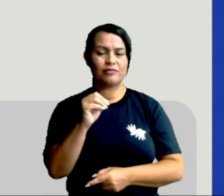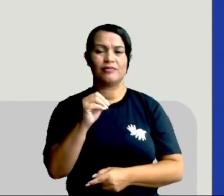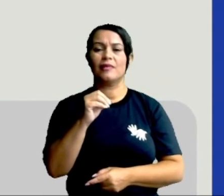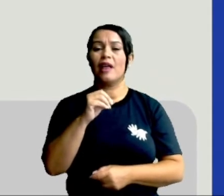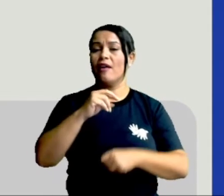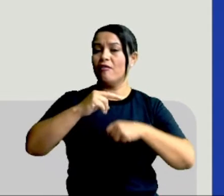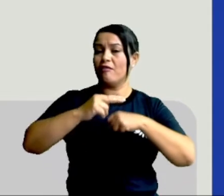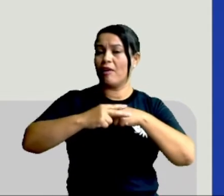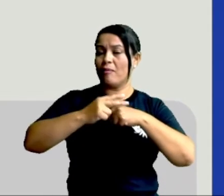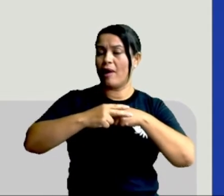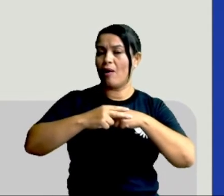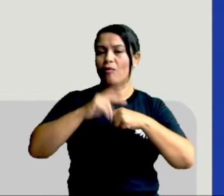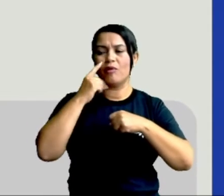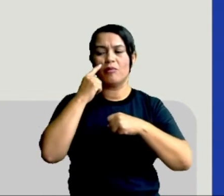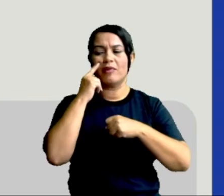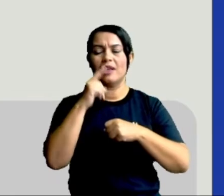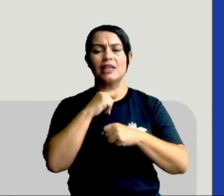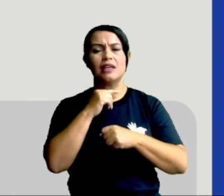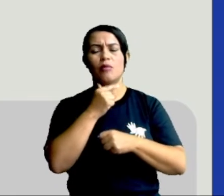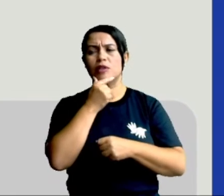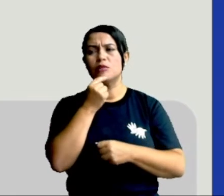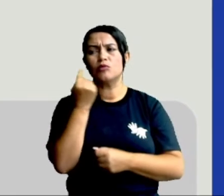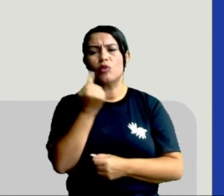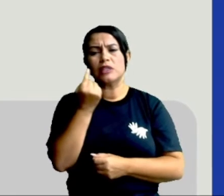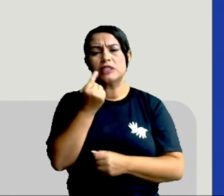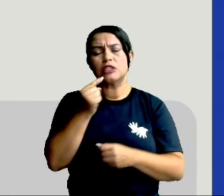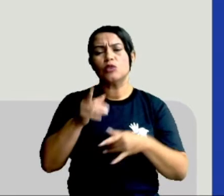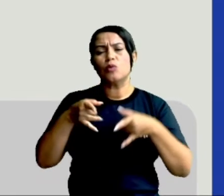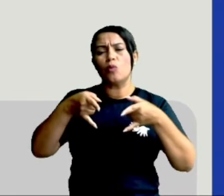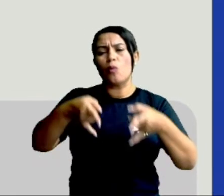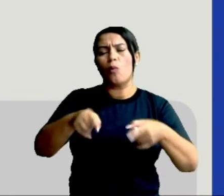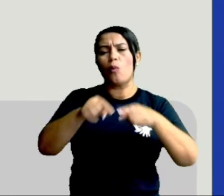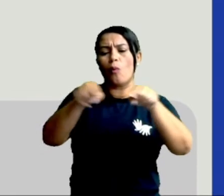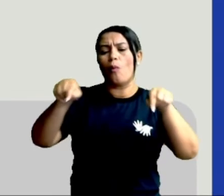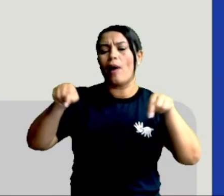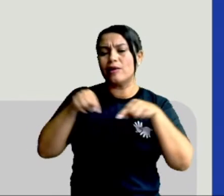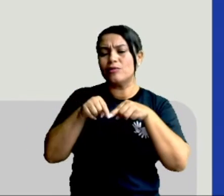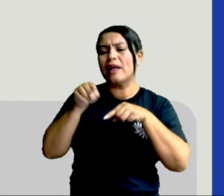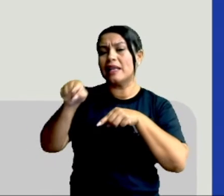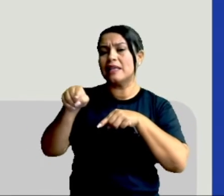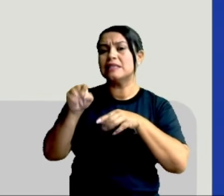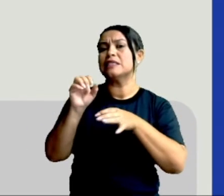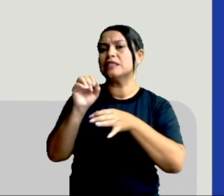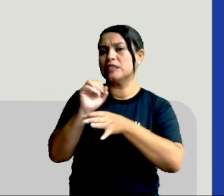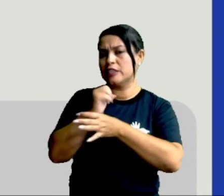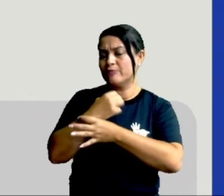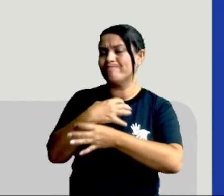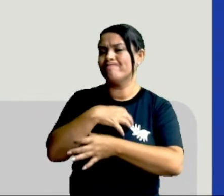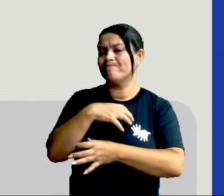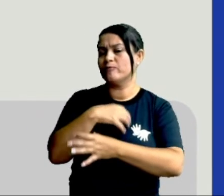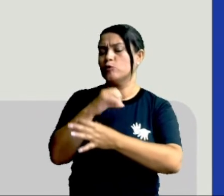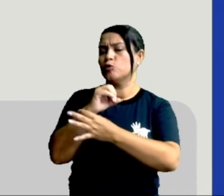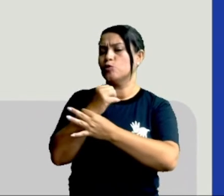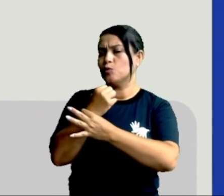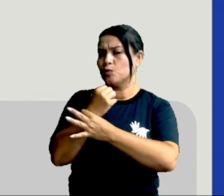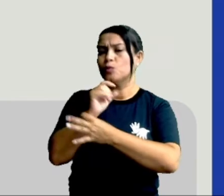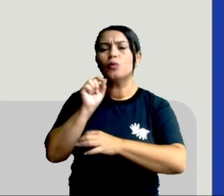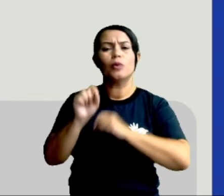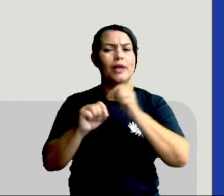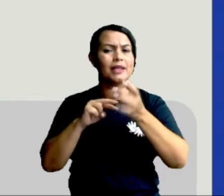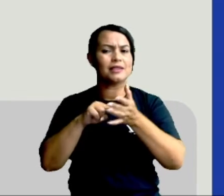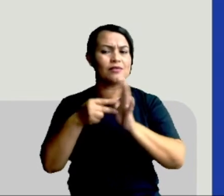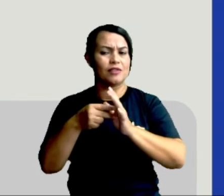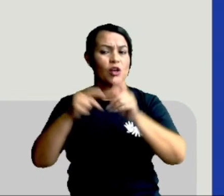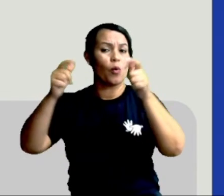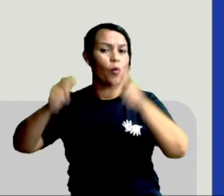quarto. Ali se sentia um pouco mais seguro. Ali onde, gente? No cantinho do quarto. Então, essa expressão ali, que é advérbio de